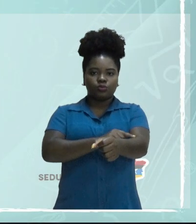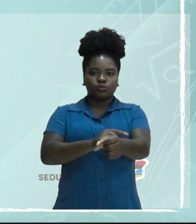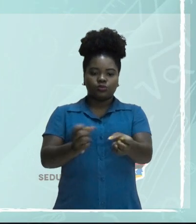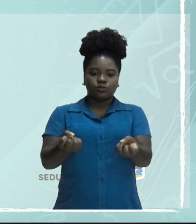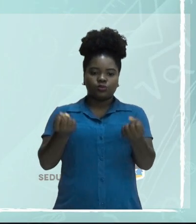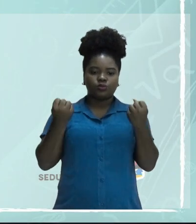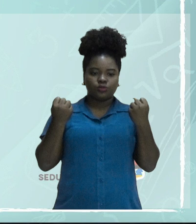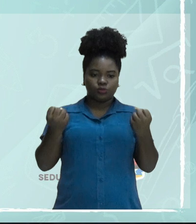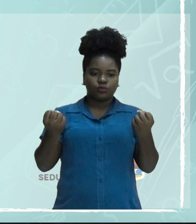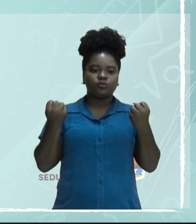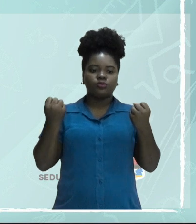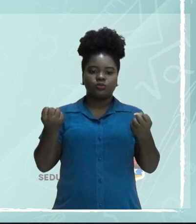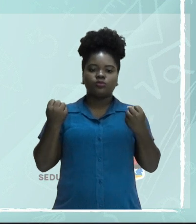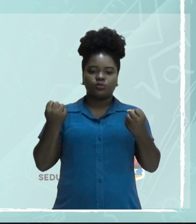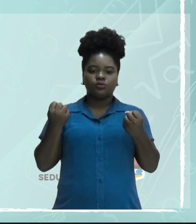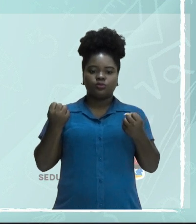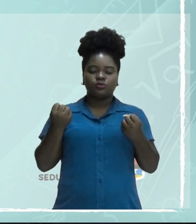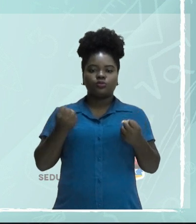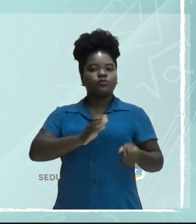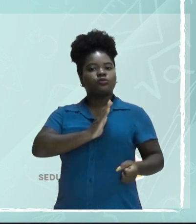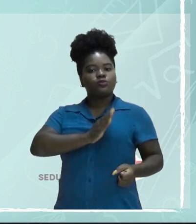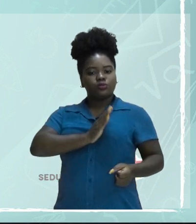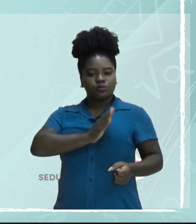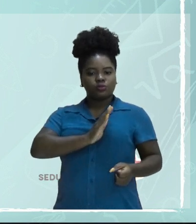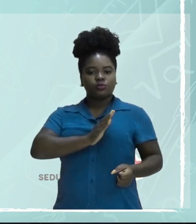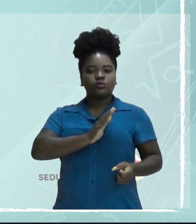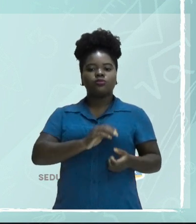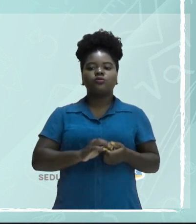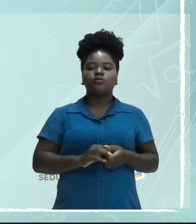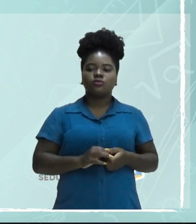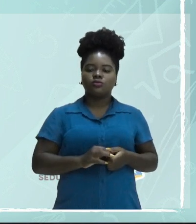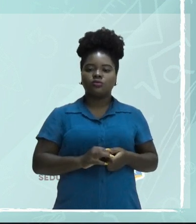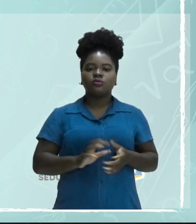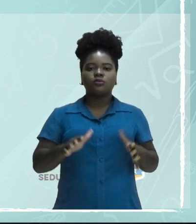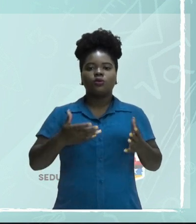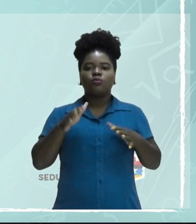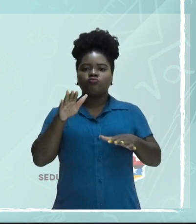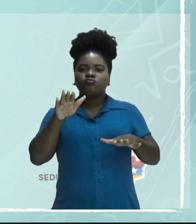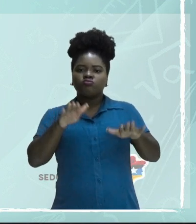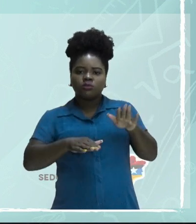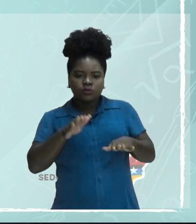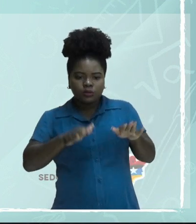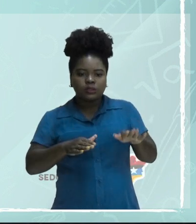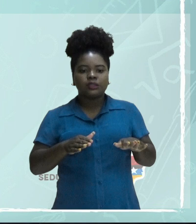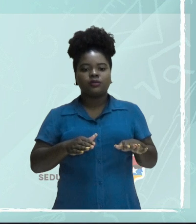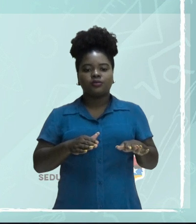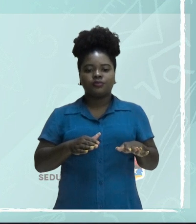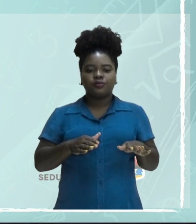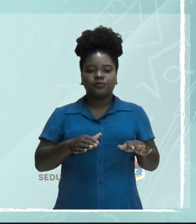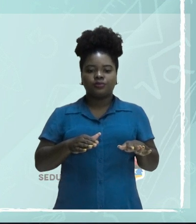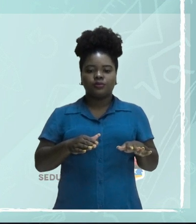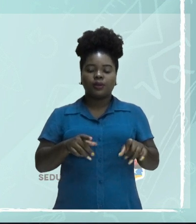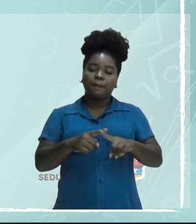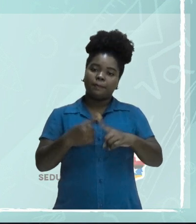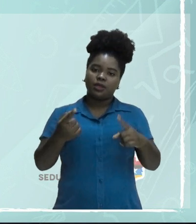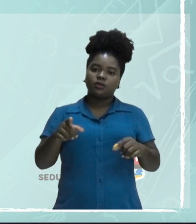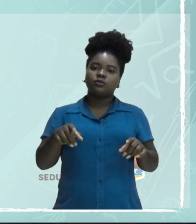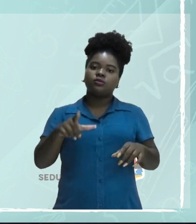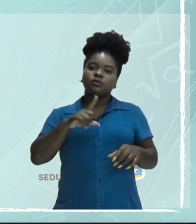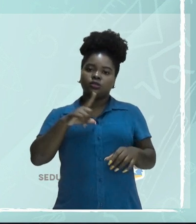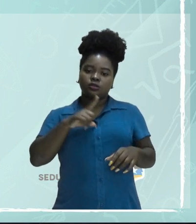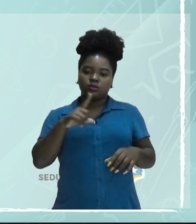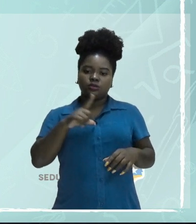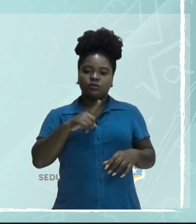Este tecido possui uma contração involuntária, vigorosa e rítmica. É constituído por